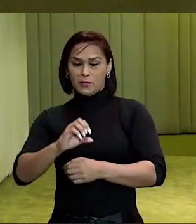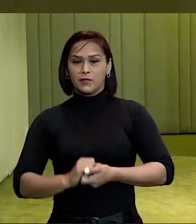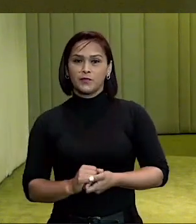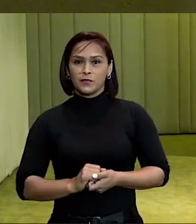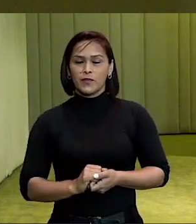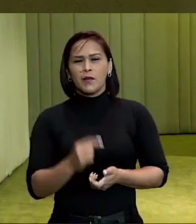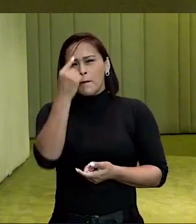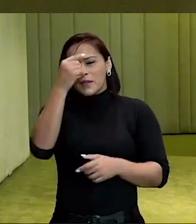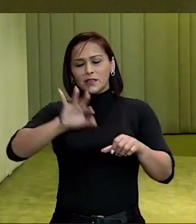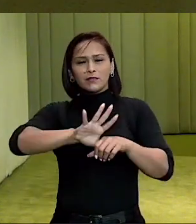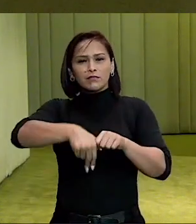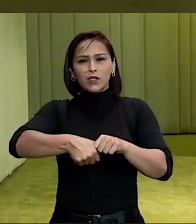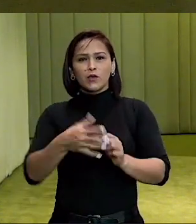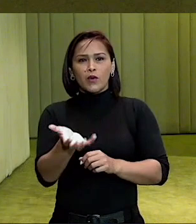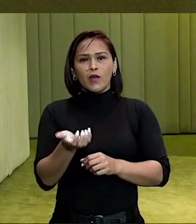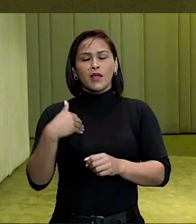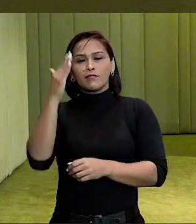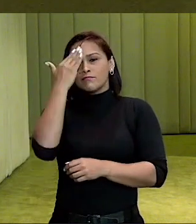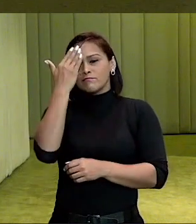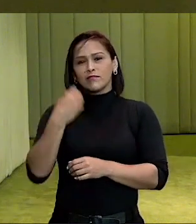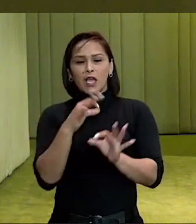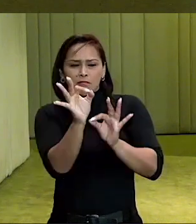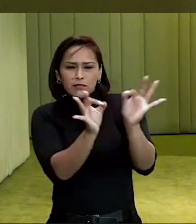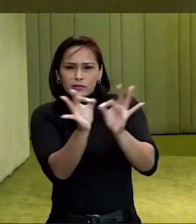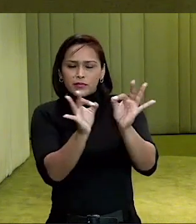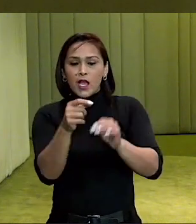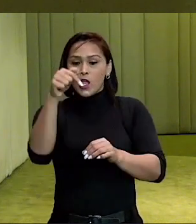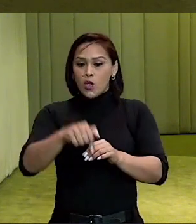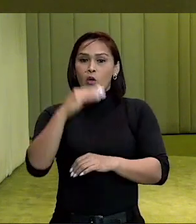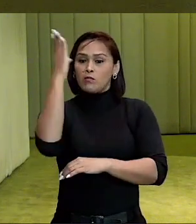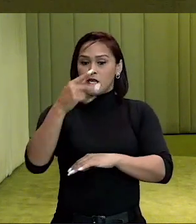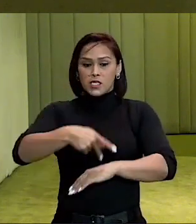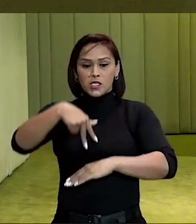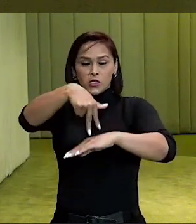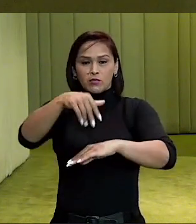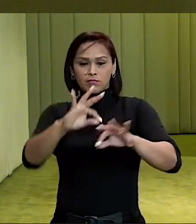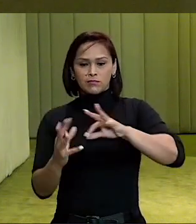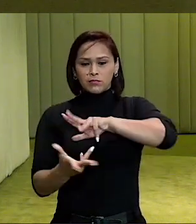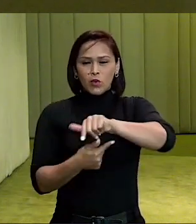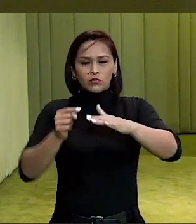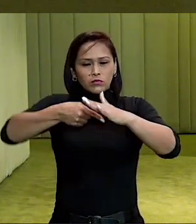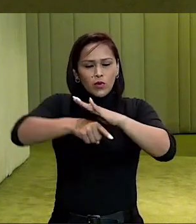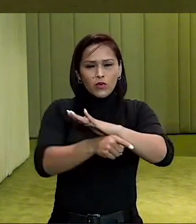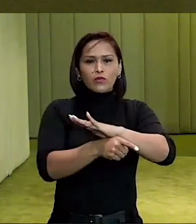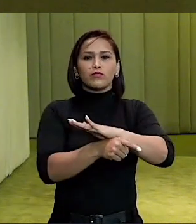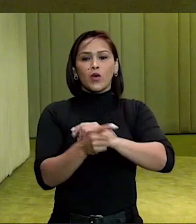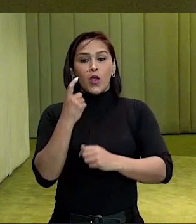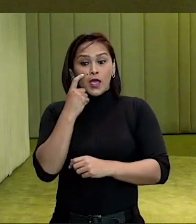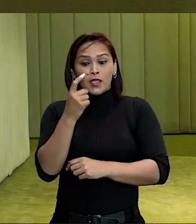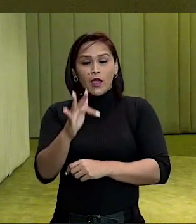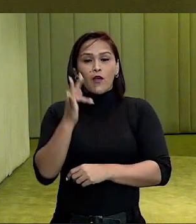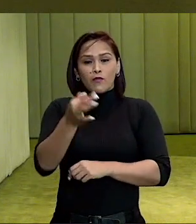Pensar o Mercosul requer compreensão acurada do lugar do Brasil no mundo e dos interesses profundos da nação.